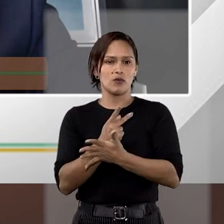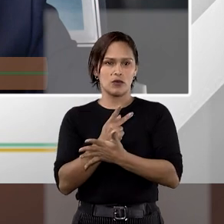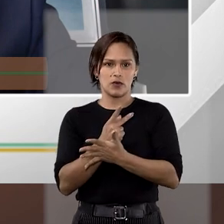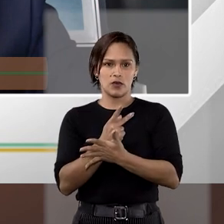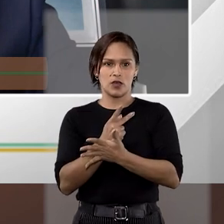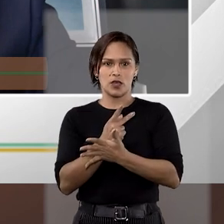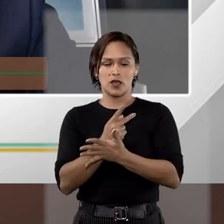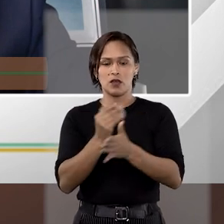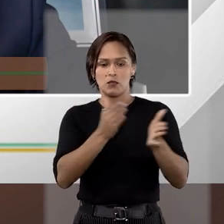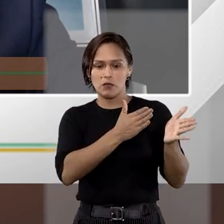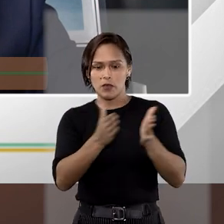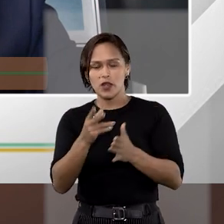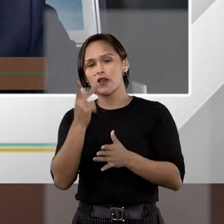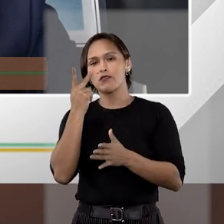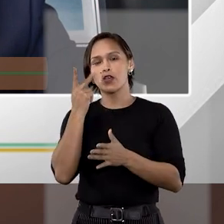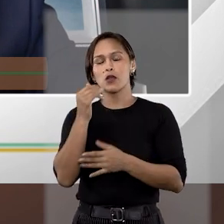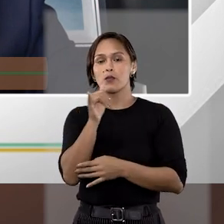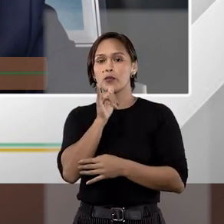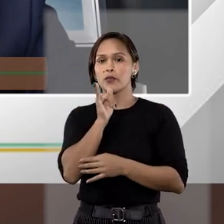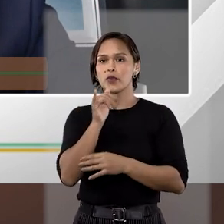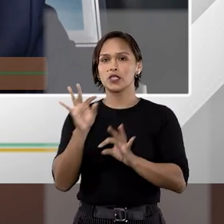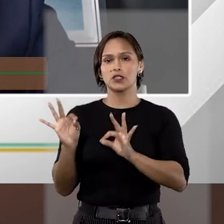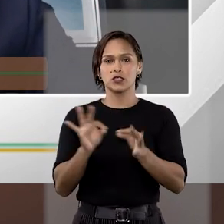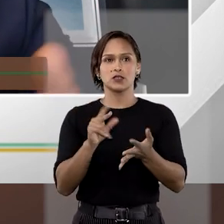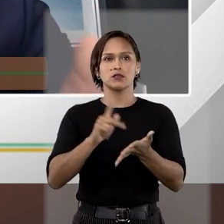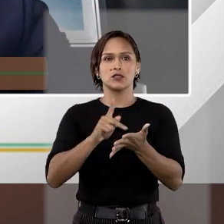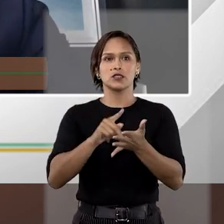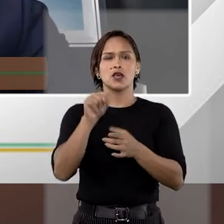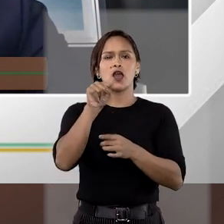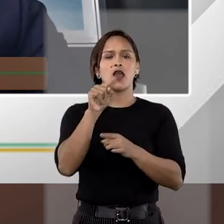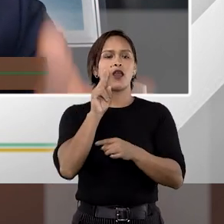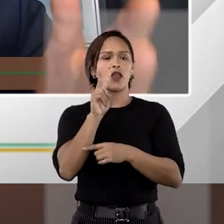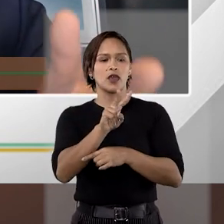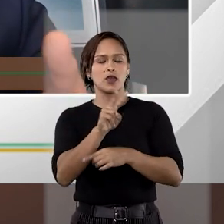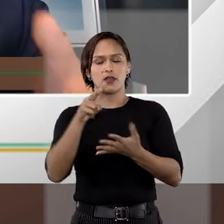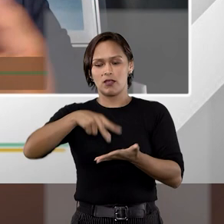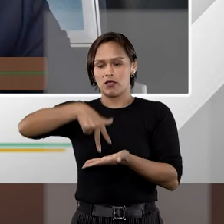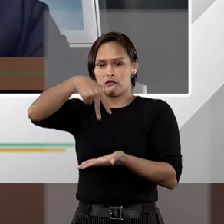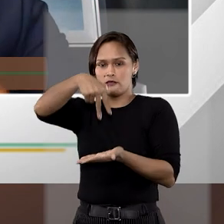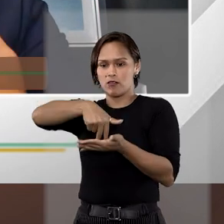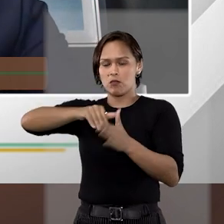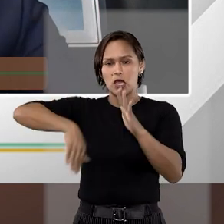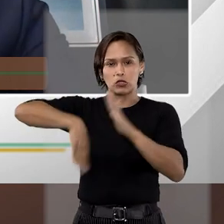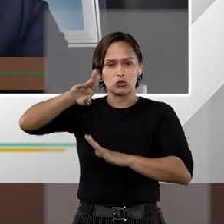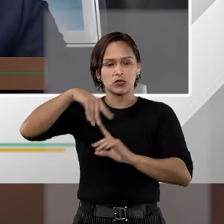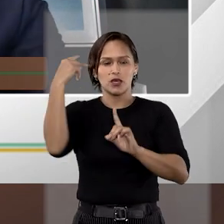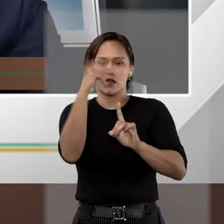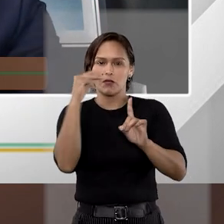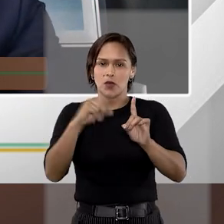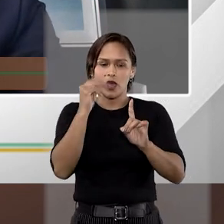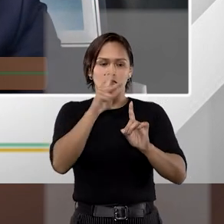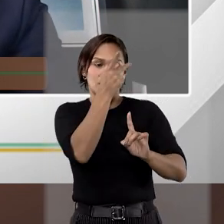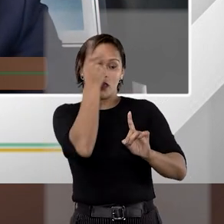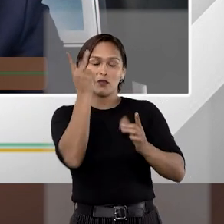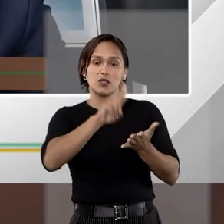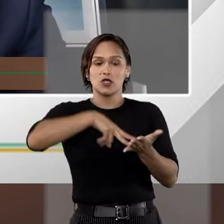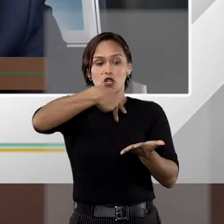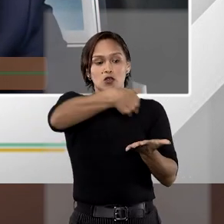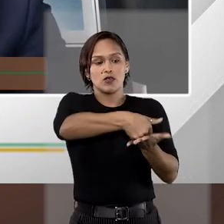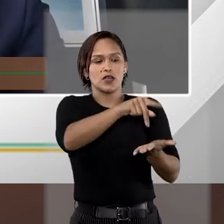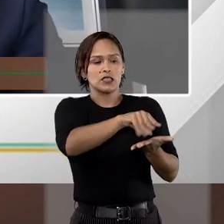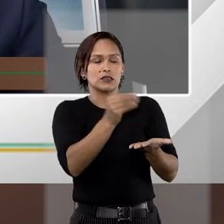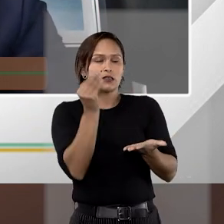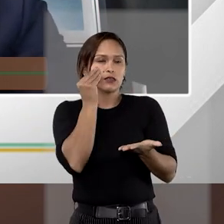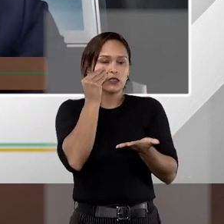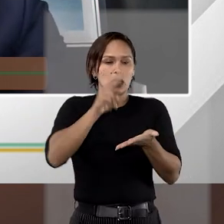acontecer pela Via normal por exemplo se efetivamente aquele que estava de pé chutando batendo na pessoa que tava